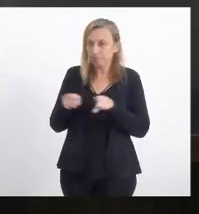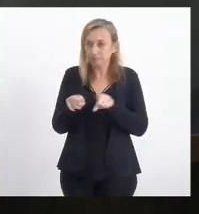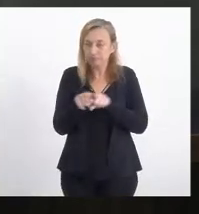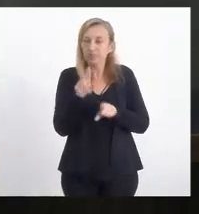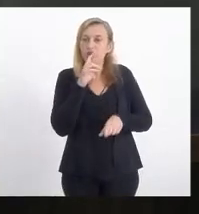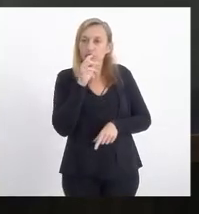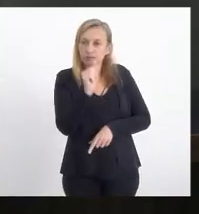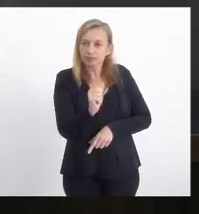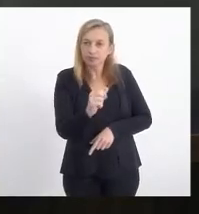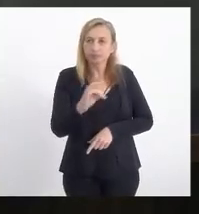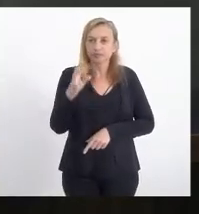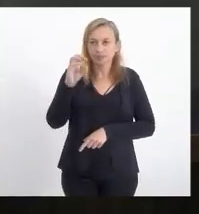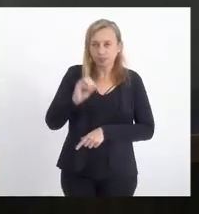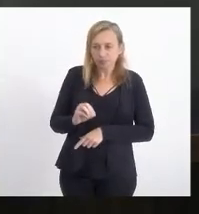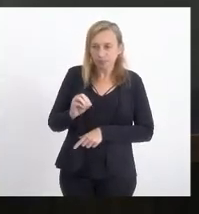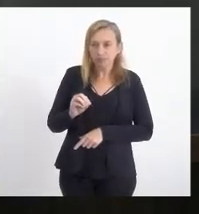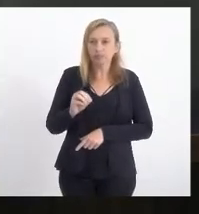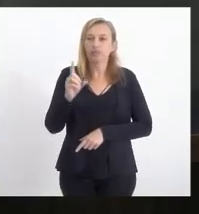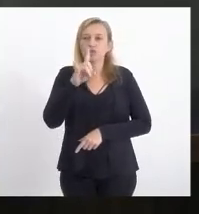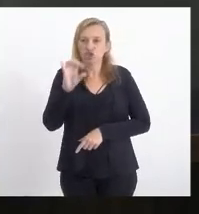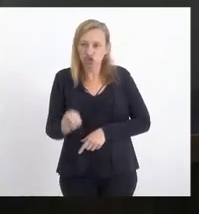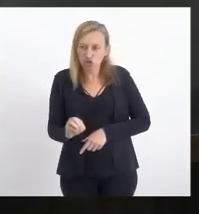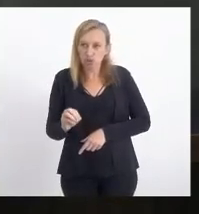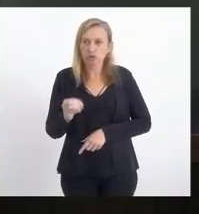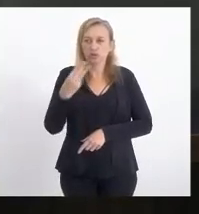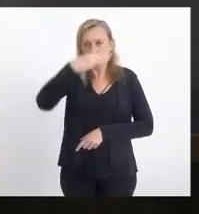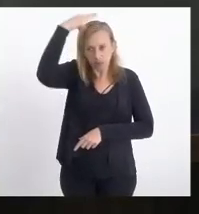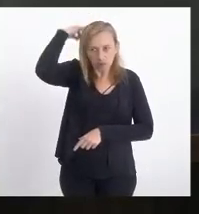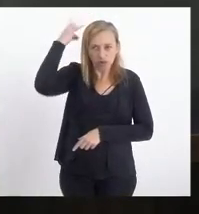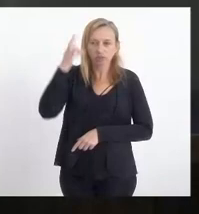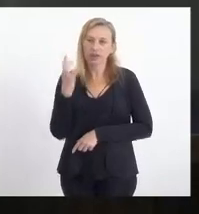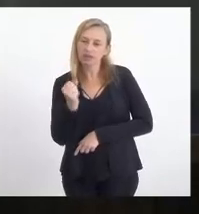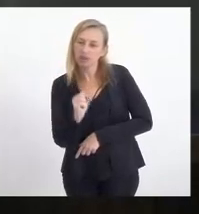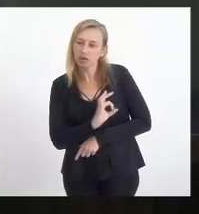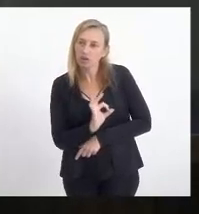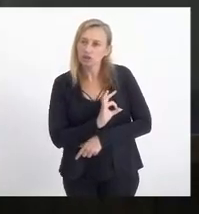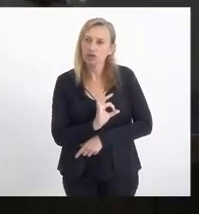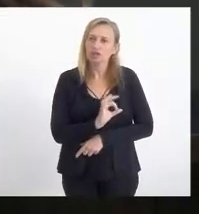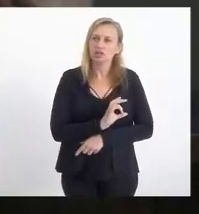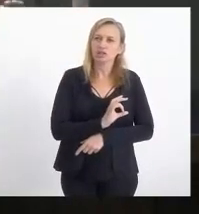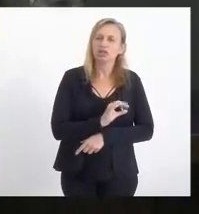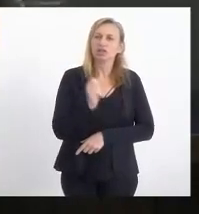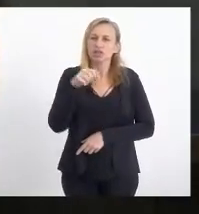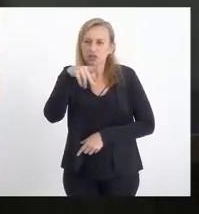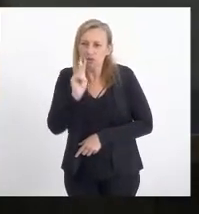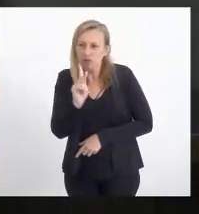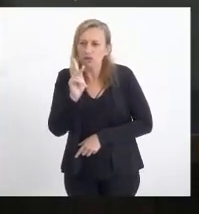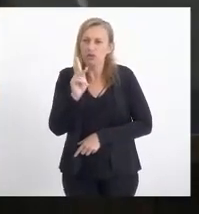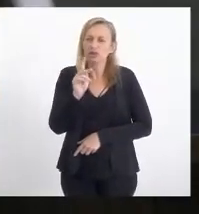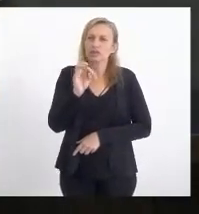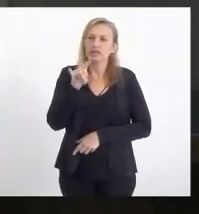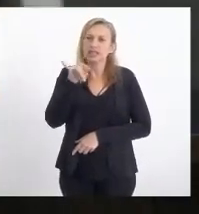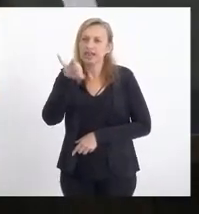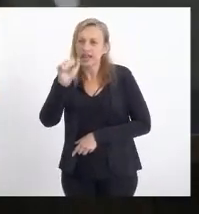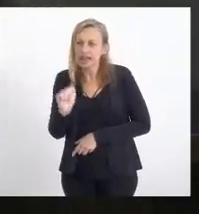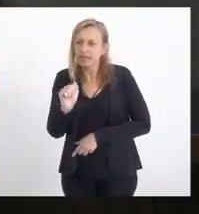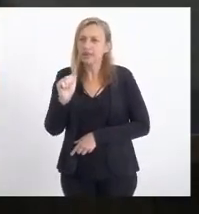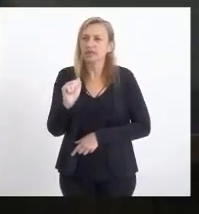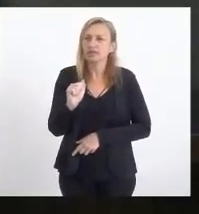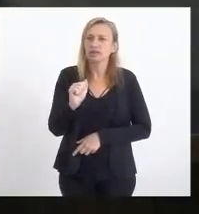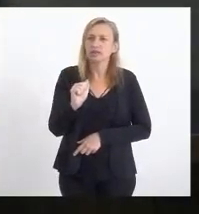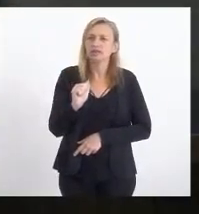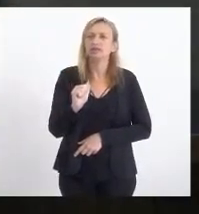Amorim Márcio Gualberto Marcelo Dino Martha Rocha quilloque e Salema